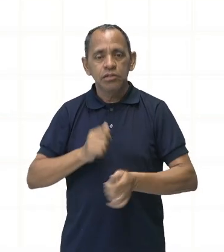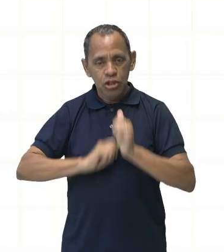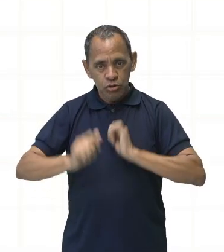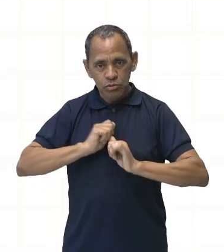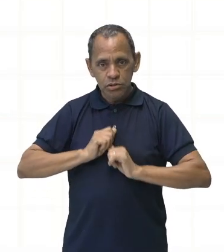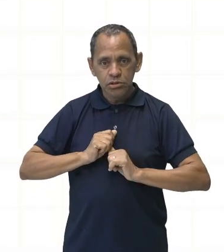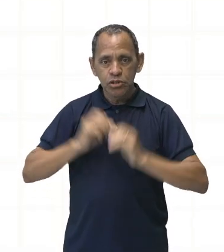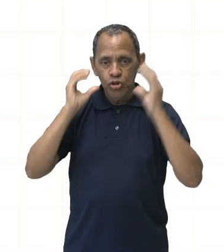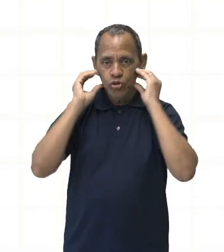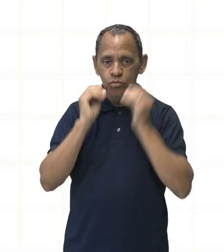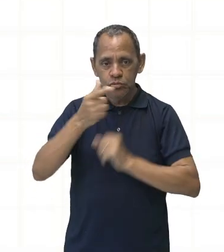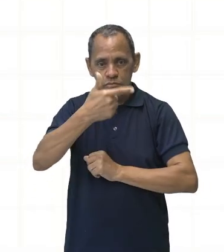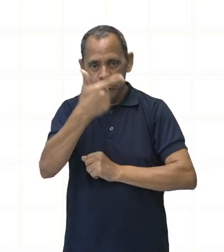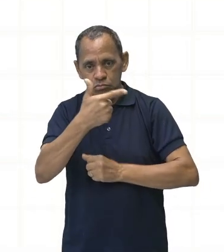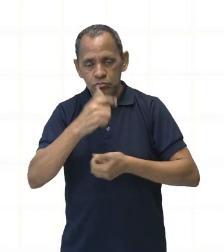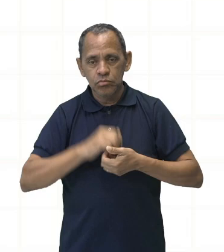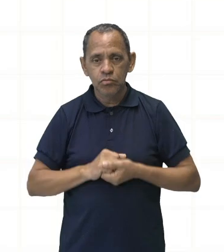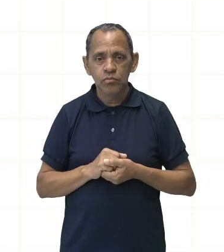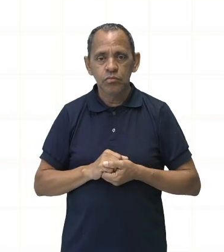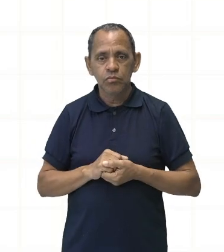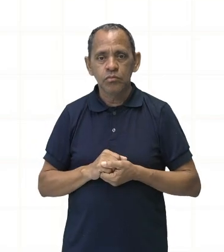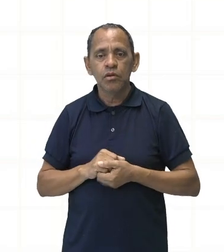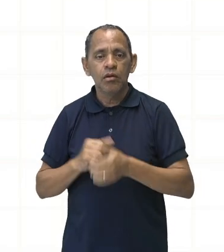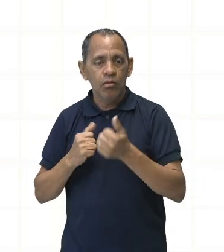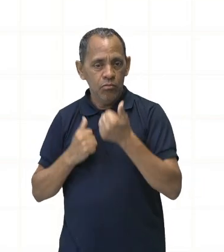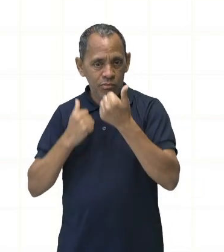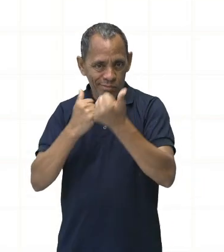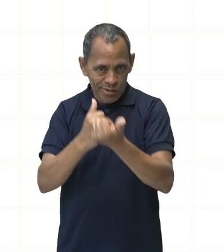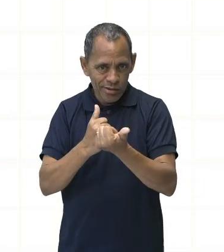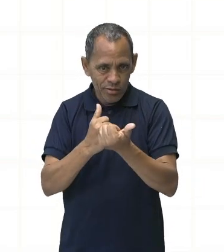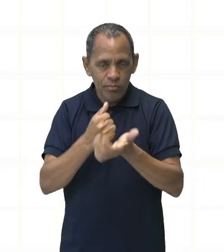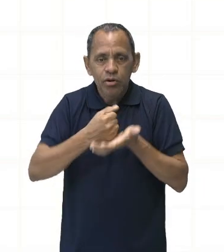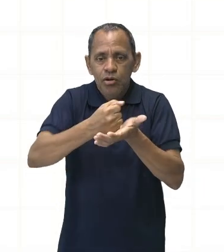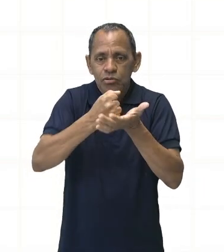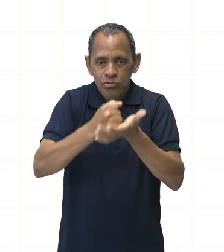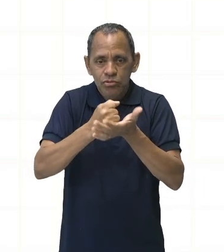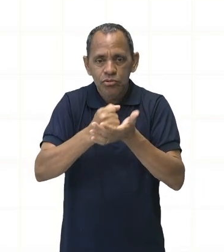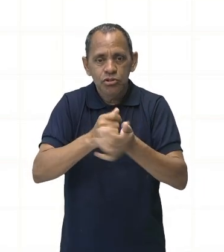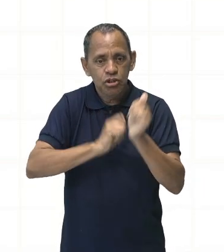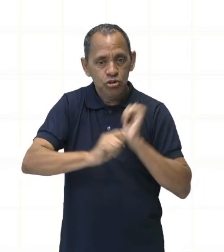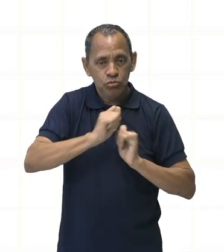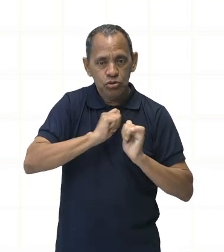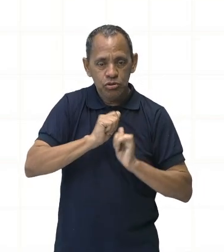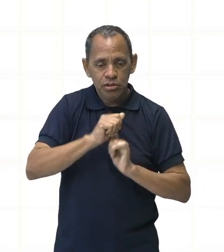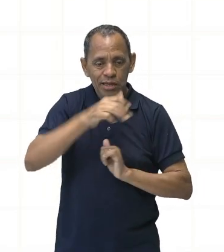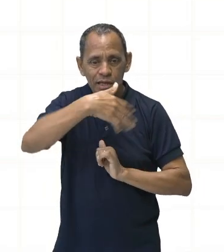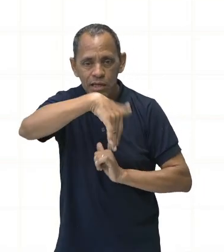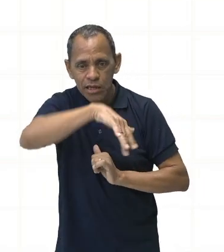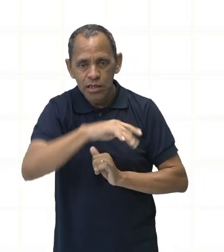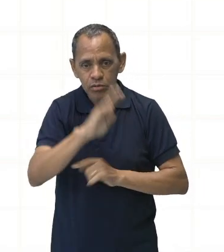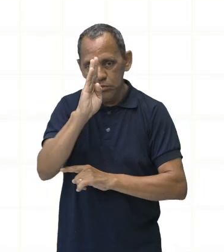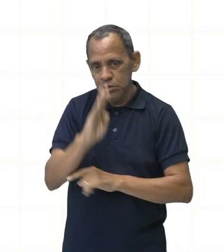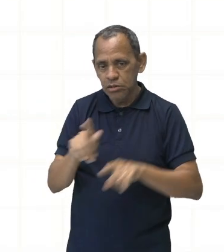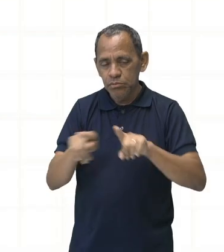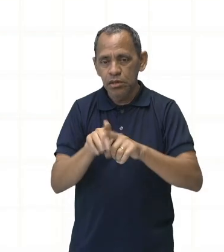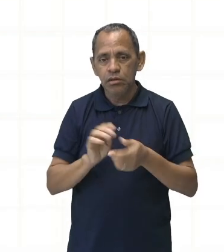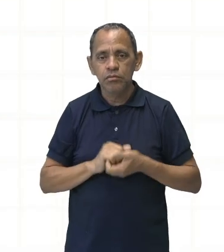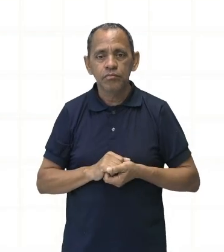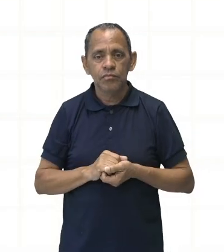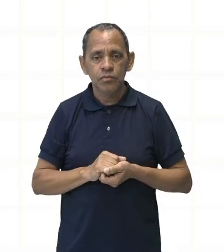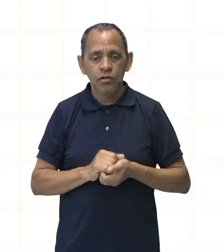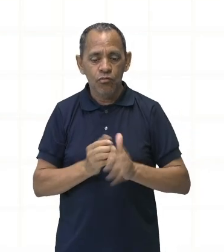apoio desse ministério para ajudá-lo a administrar o território. Ele vai se demitir por ordem